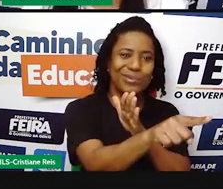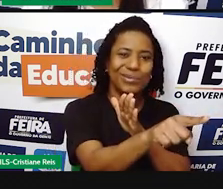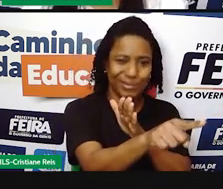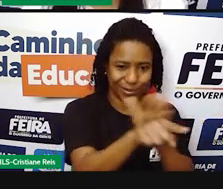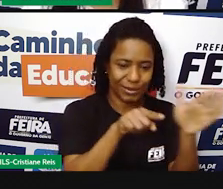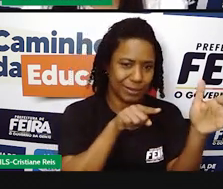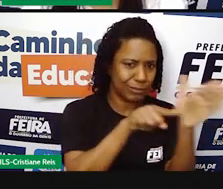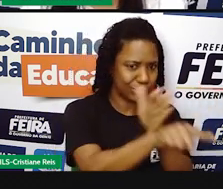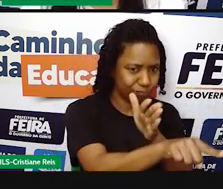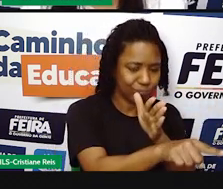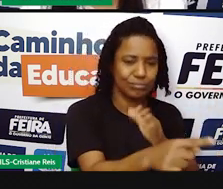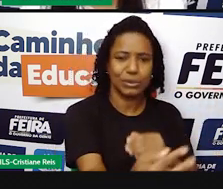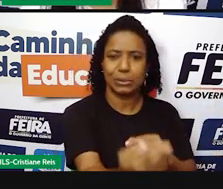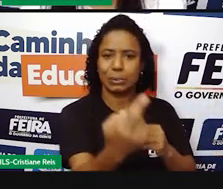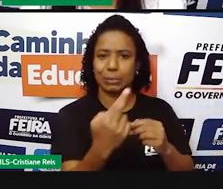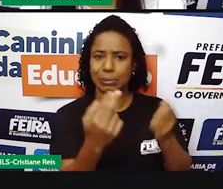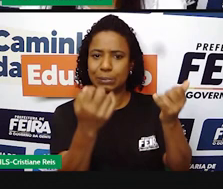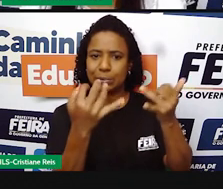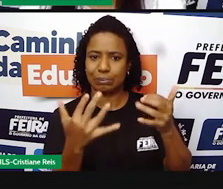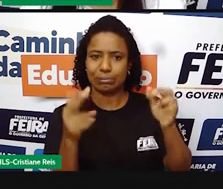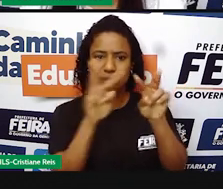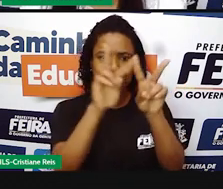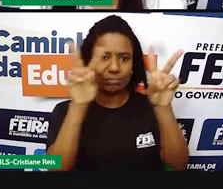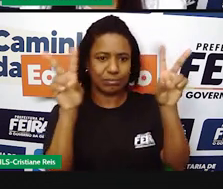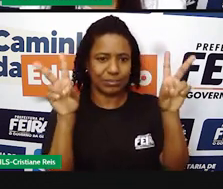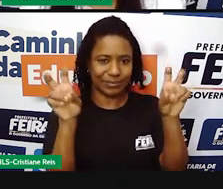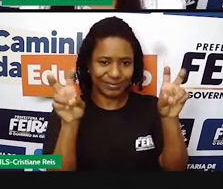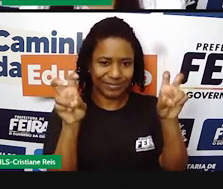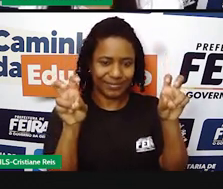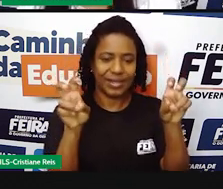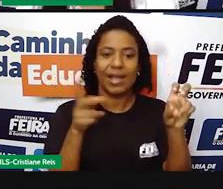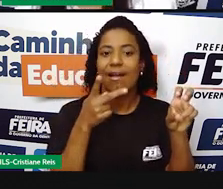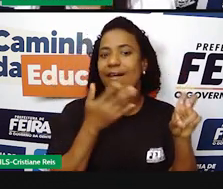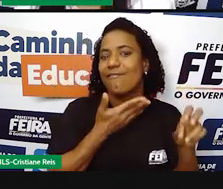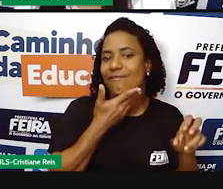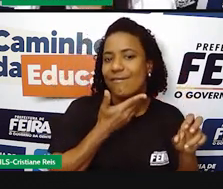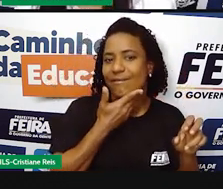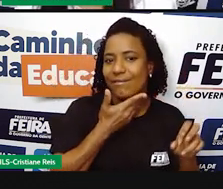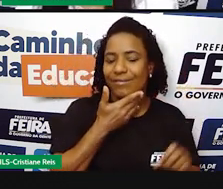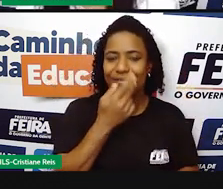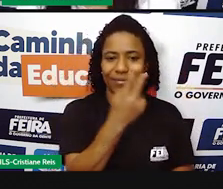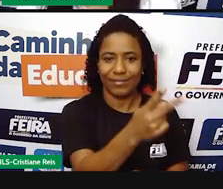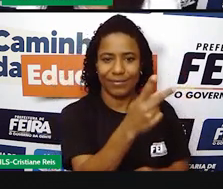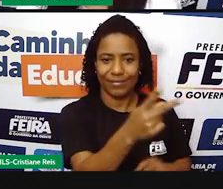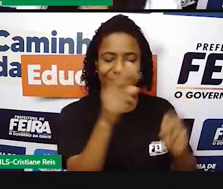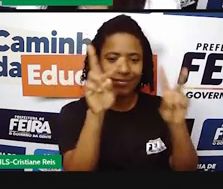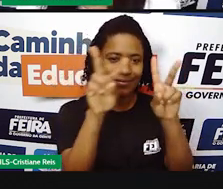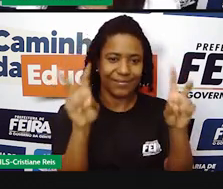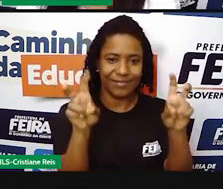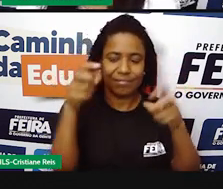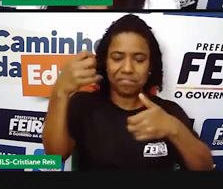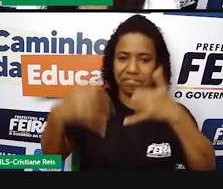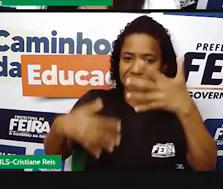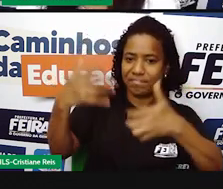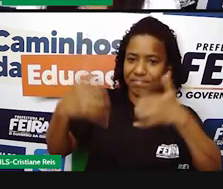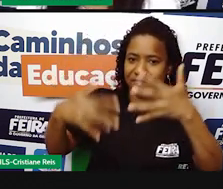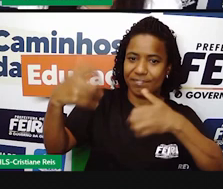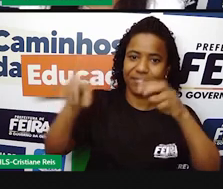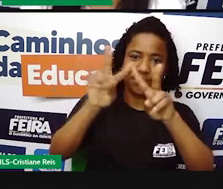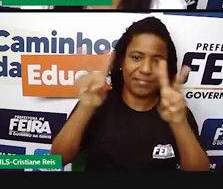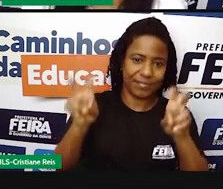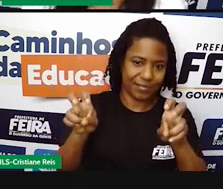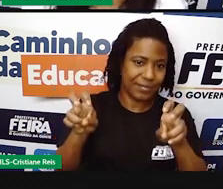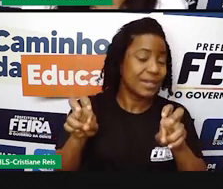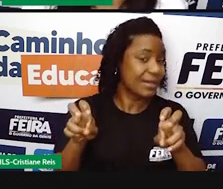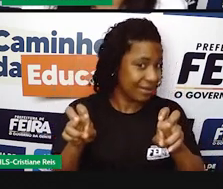sendo entrevistadas. Lembrando também que as entrevistas, elas podem ser incluídas dentro de outro gênero textual, que